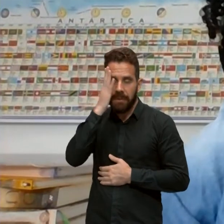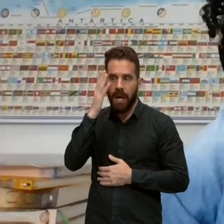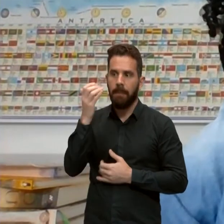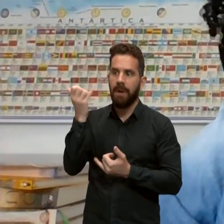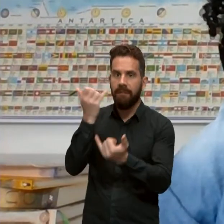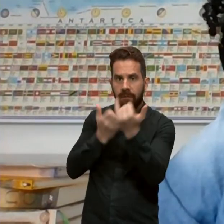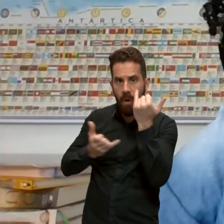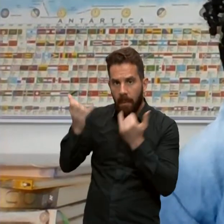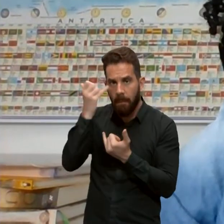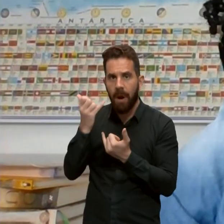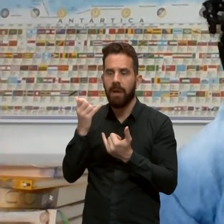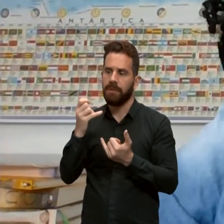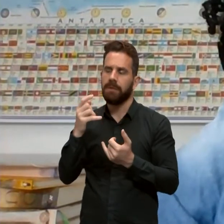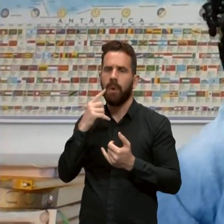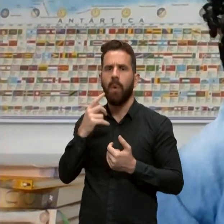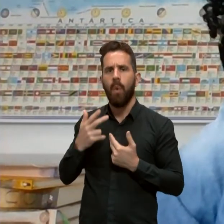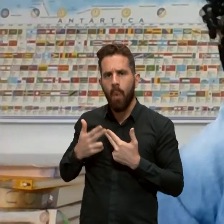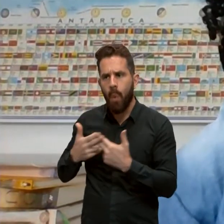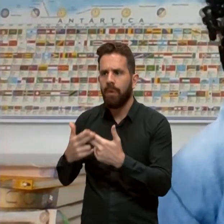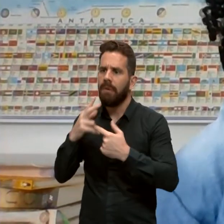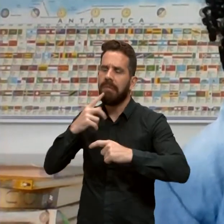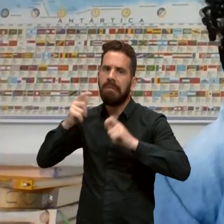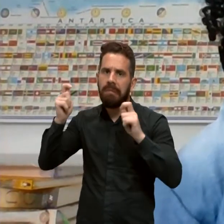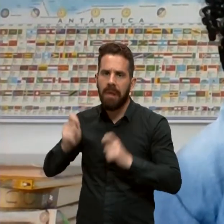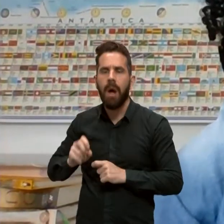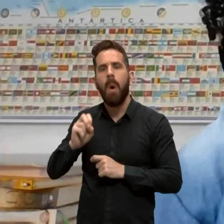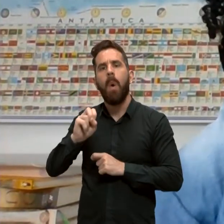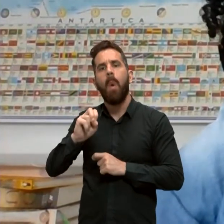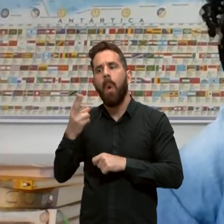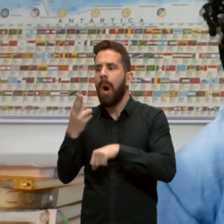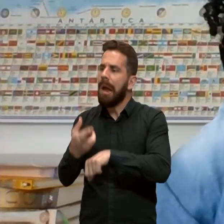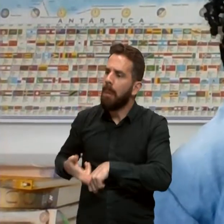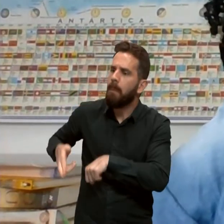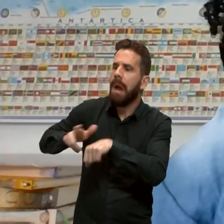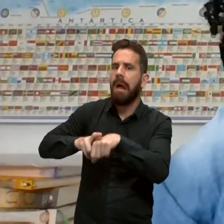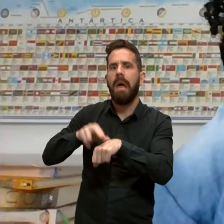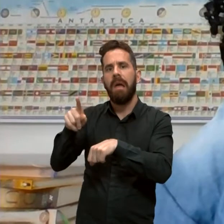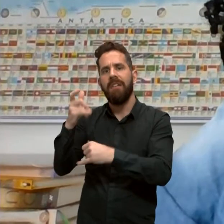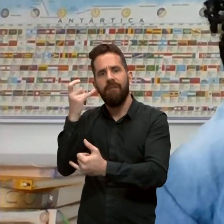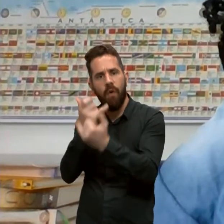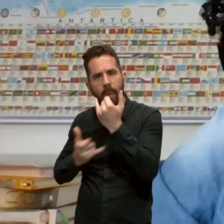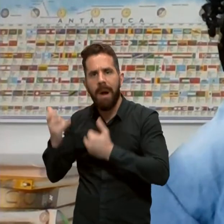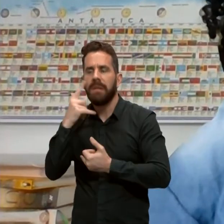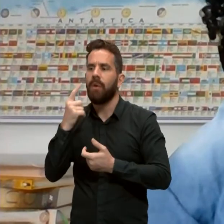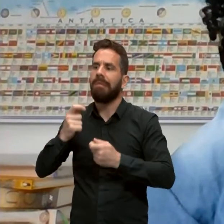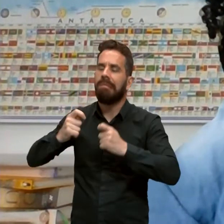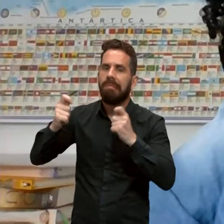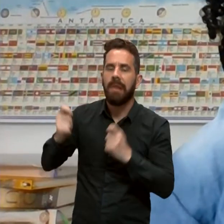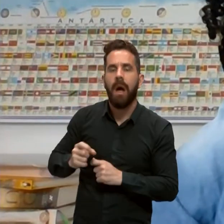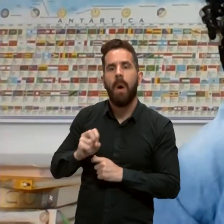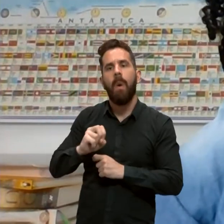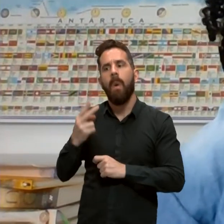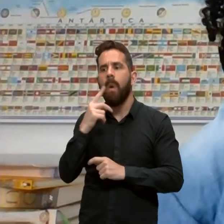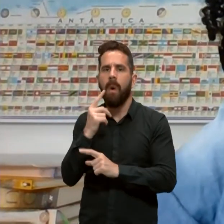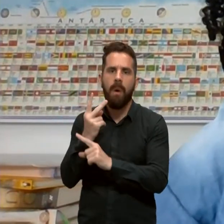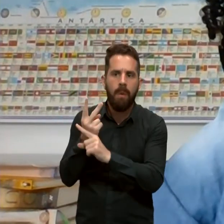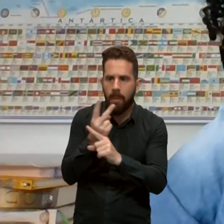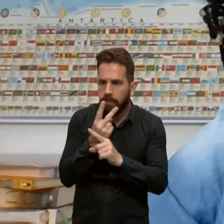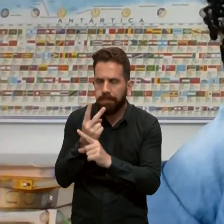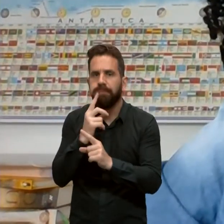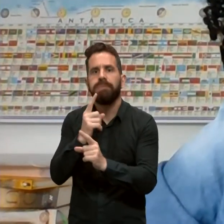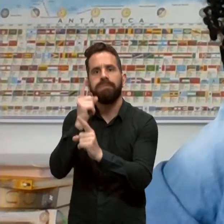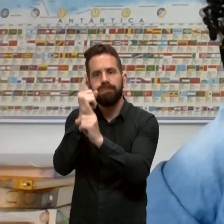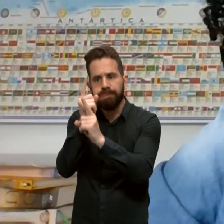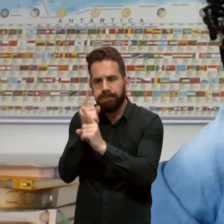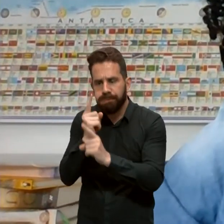informação de maneira correta, que sabe recuperar a informação de maneira correta, que sabe encontrar as fontes de informação